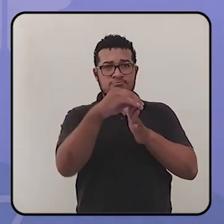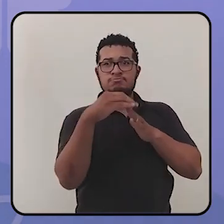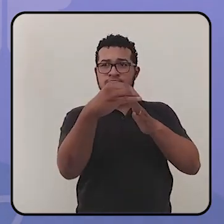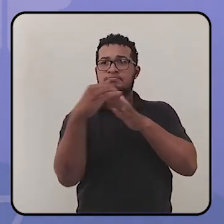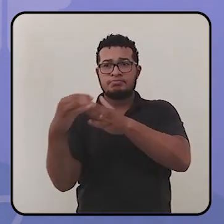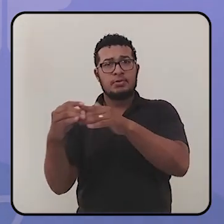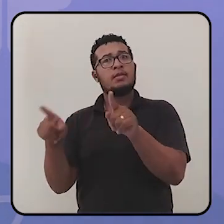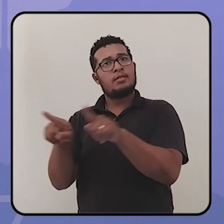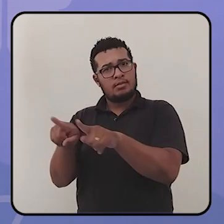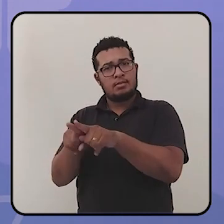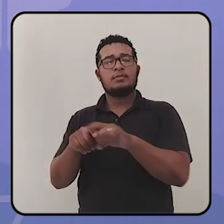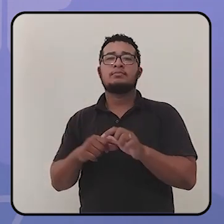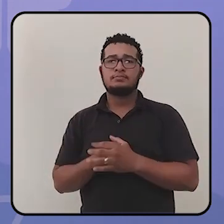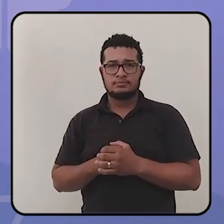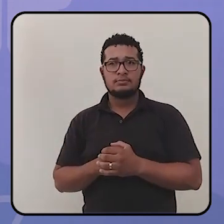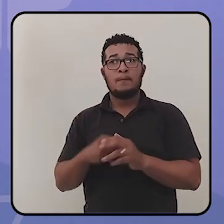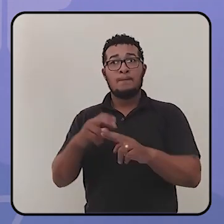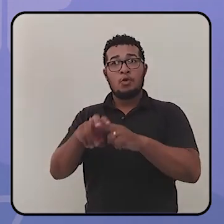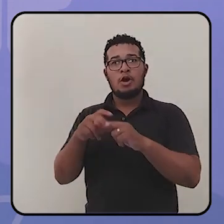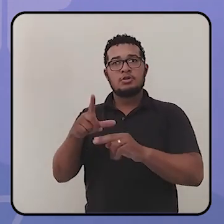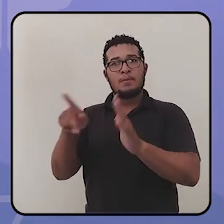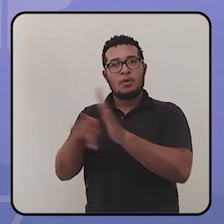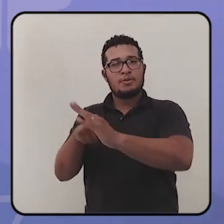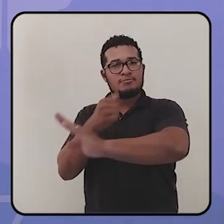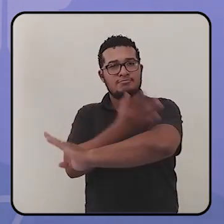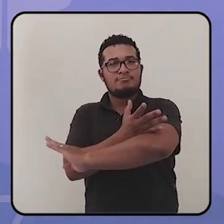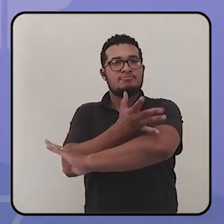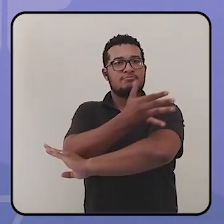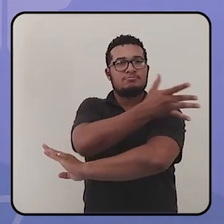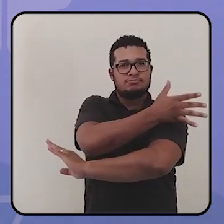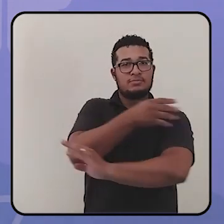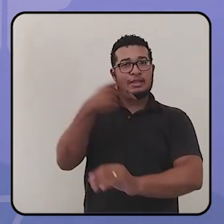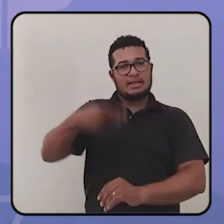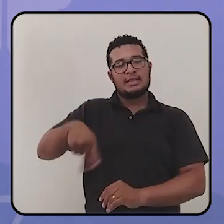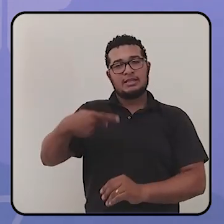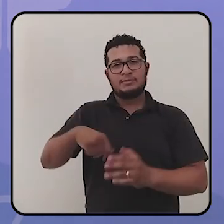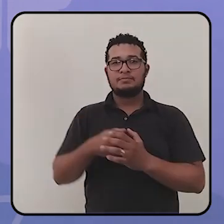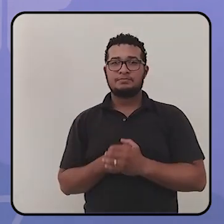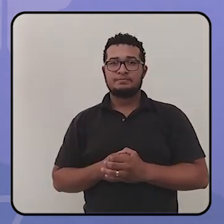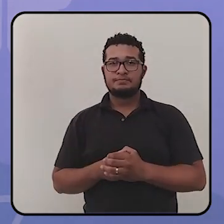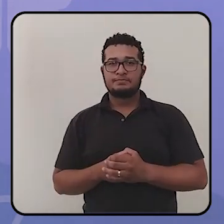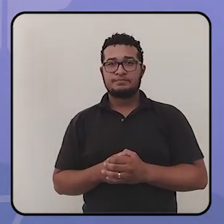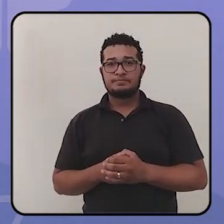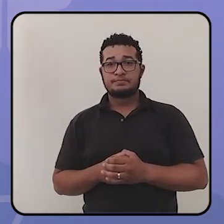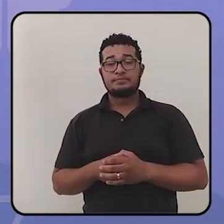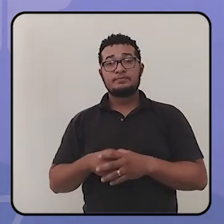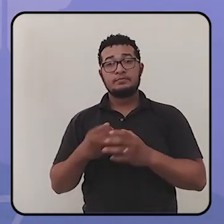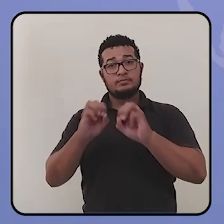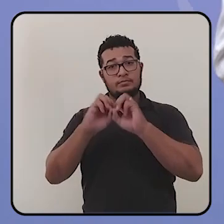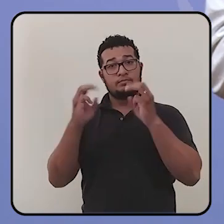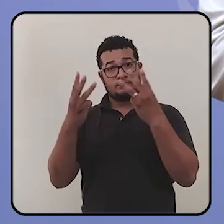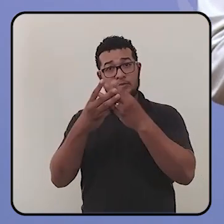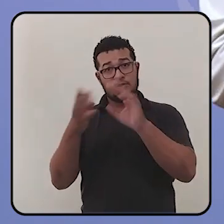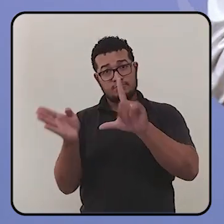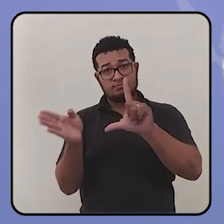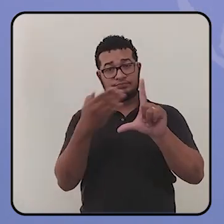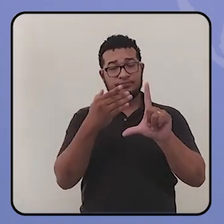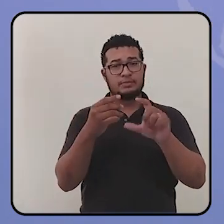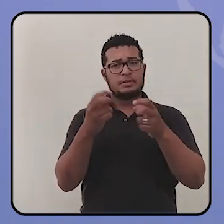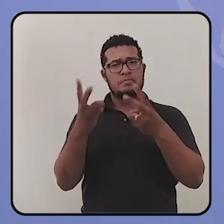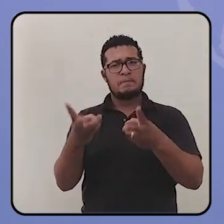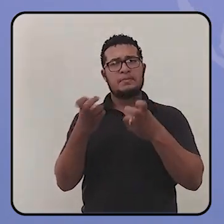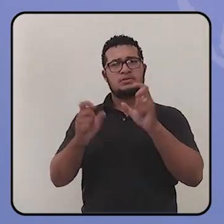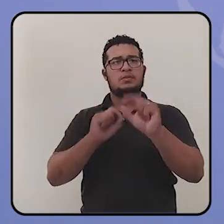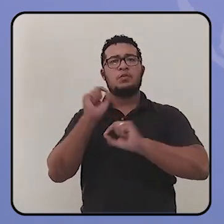Eles exploram muito essa atividade turística relacionada à pré-história do nosso país. Verificando o próximo slide, nós